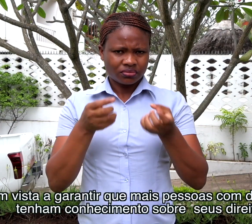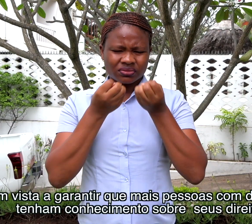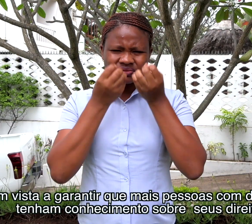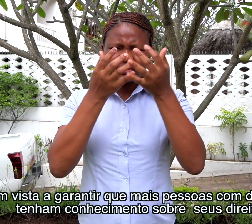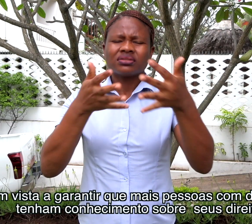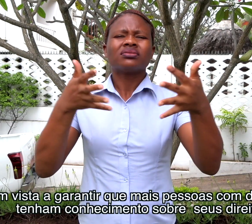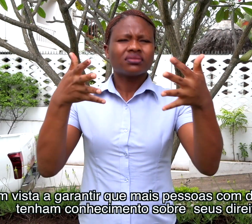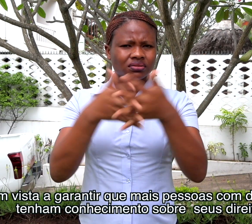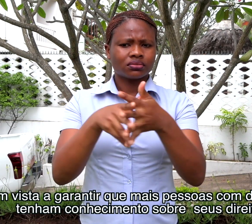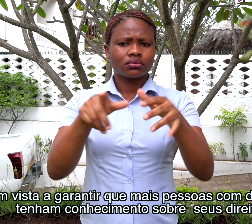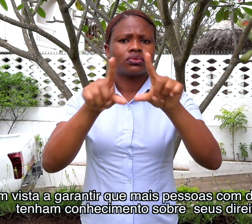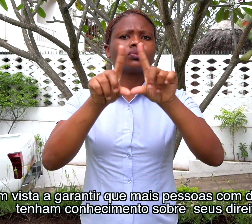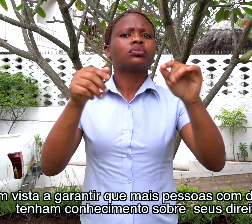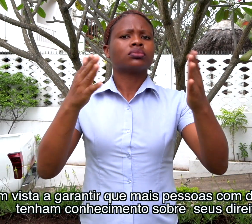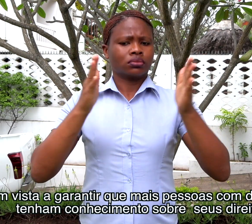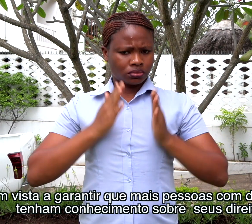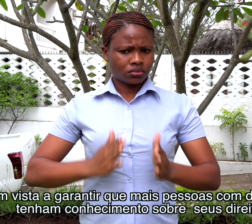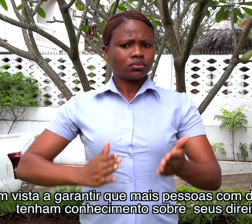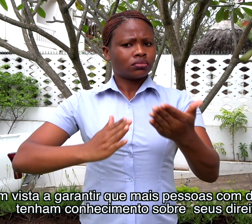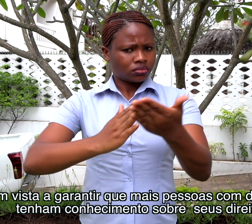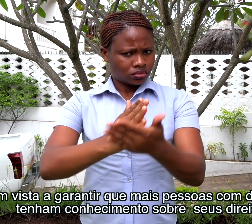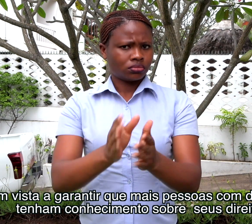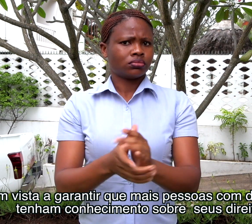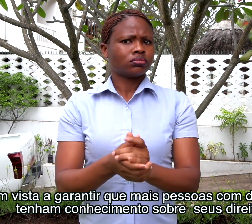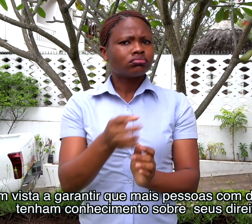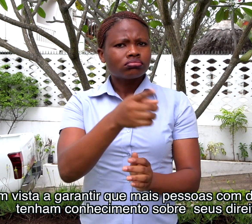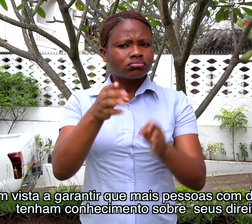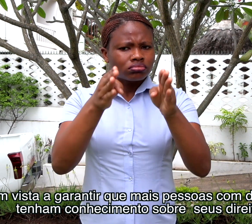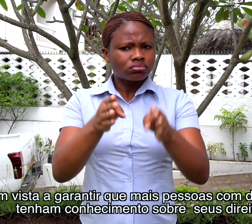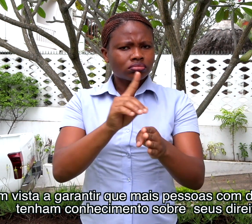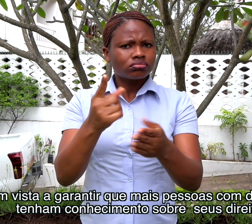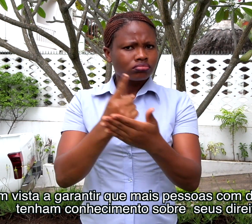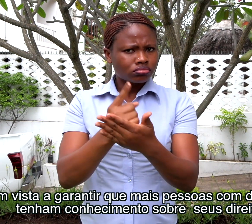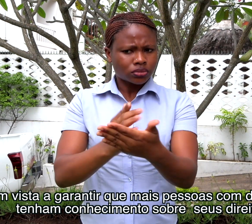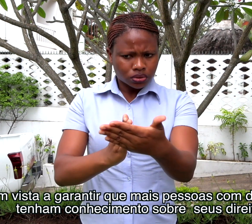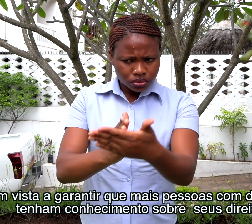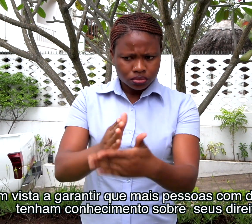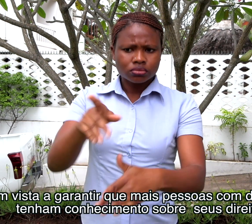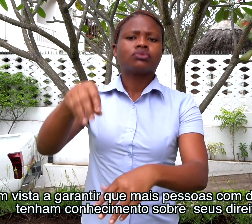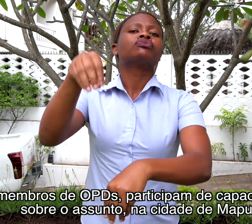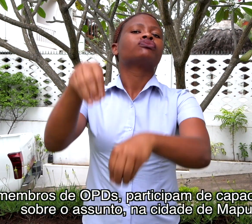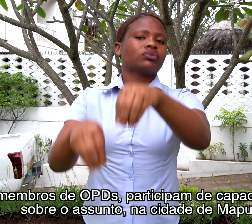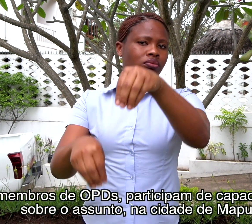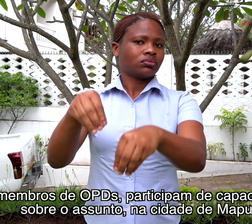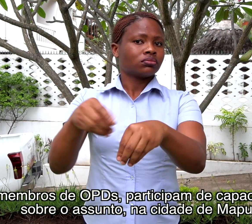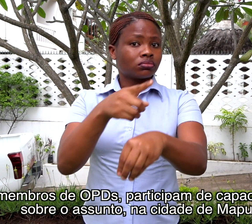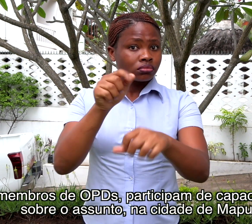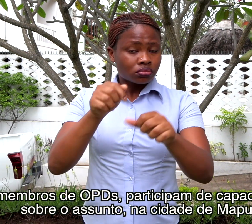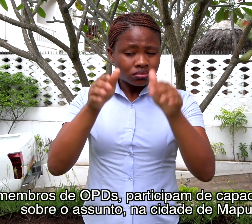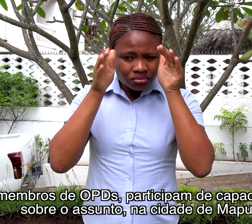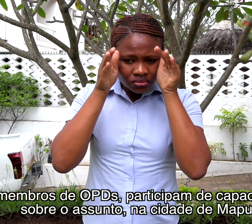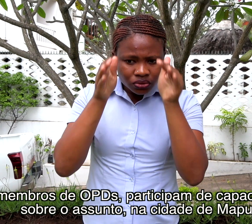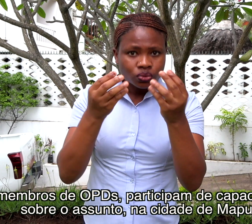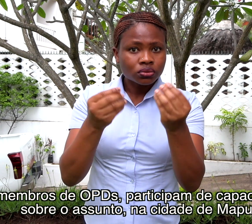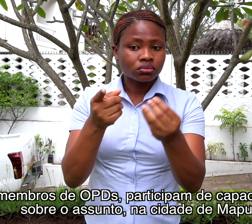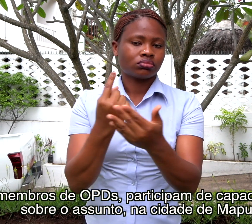Com vista a garantir que mais pessoas com deficiência tenham conhecimento sobre seus direitos, membros de